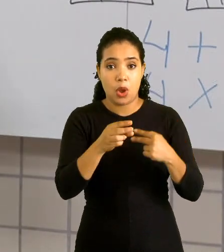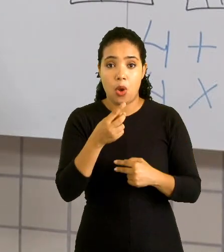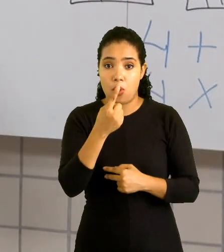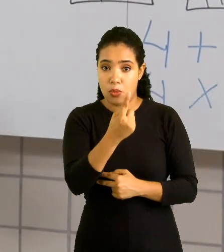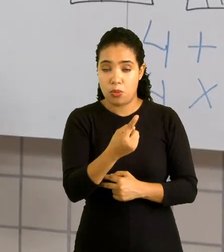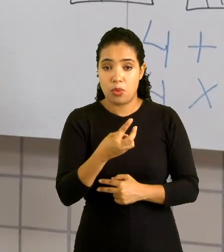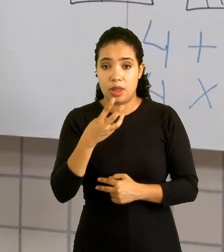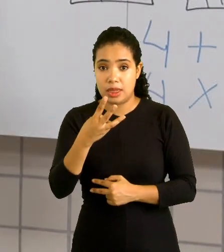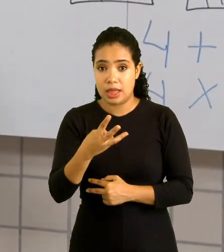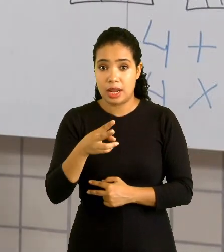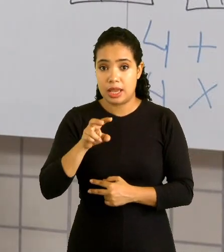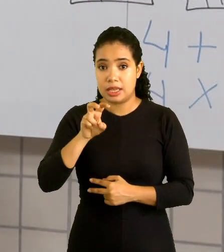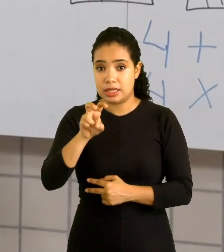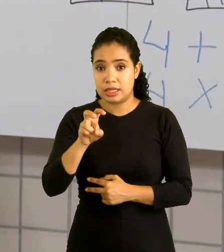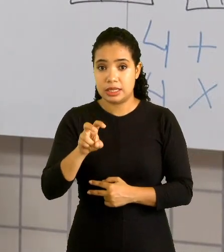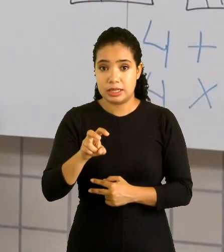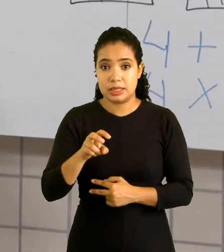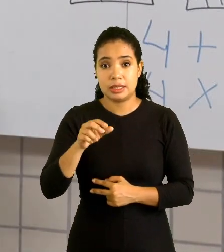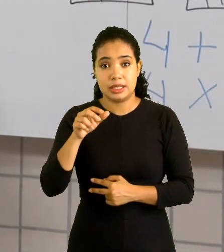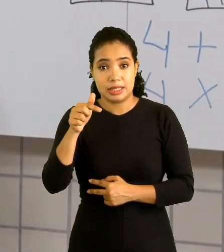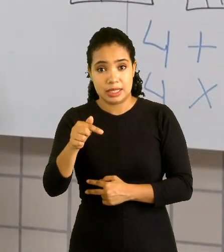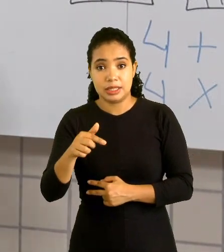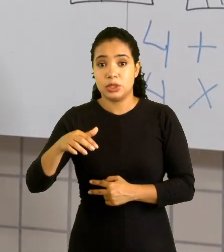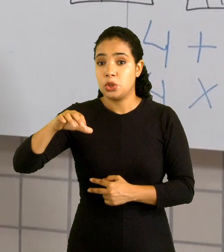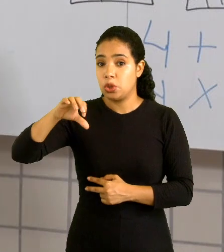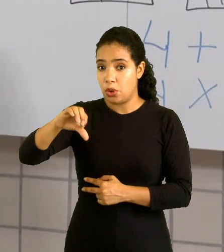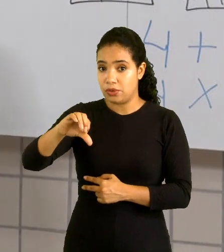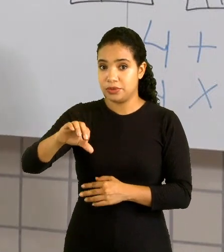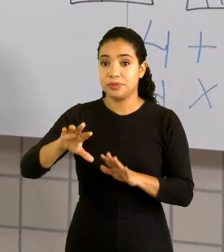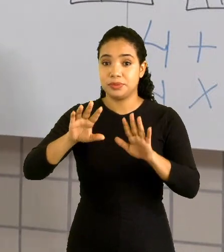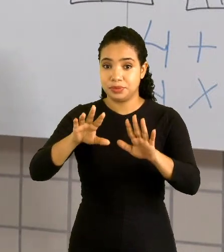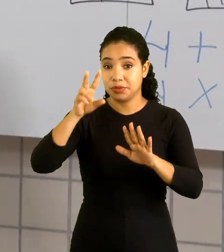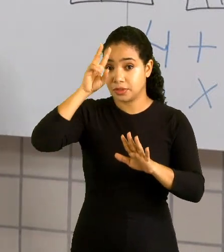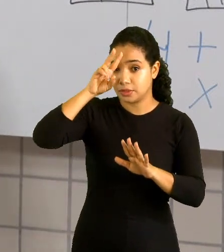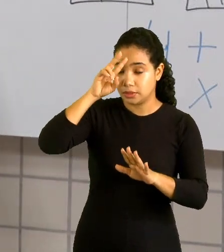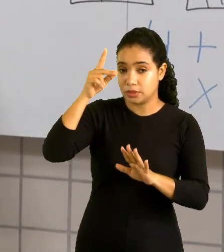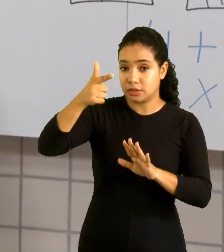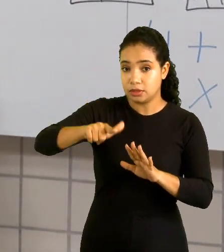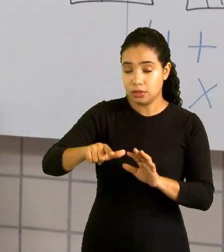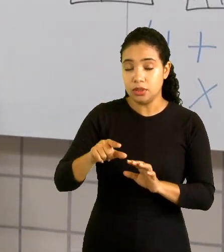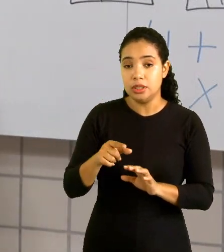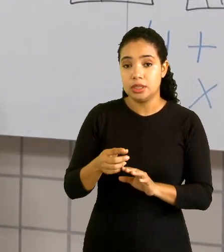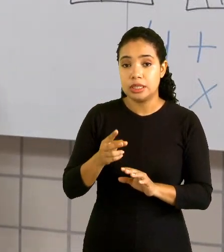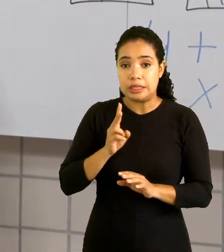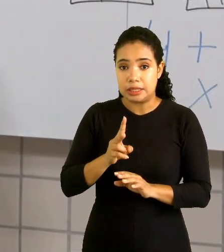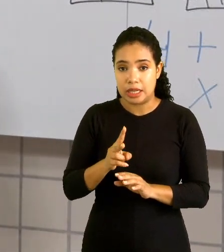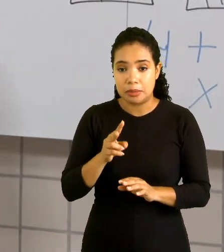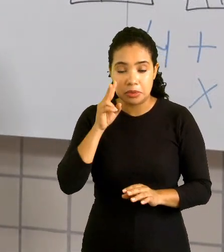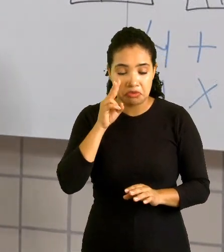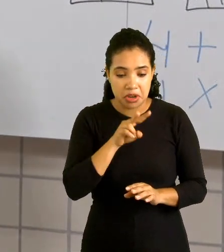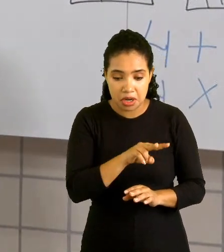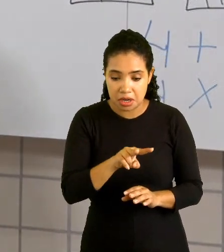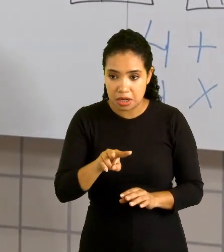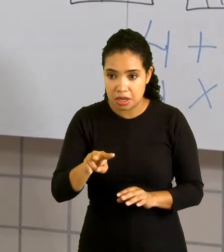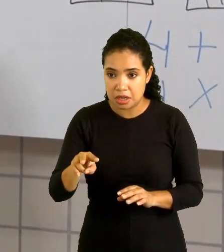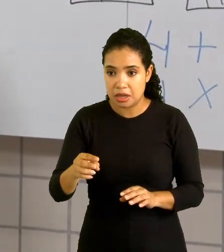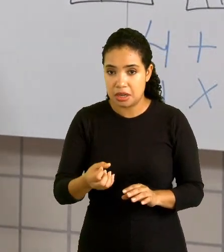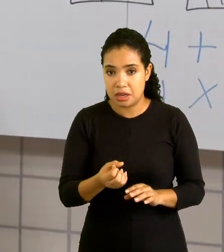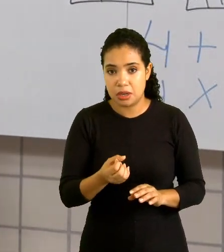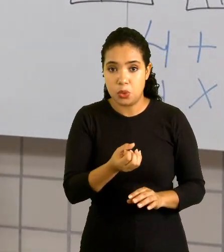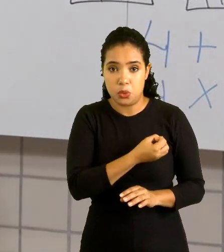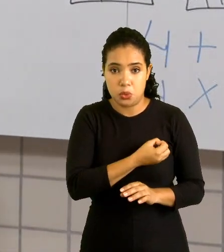5, 7 e 9. Lembrando, de novo, que todas as vezes nós vamos olhar para